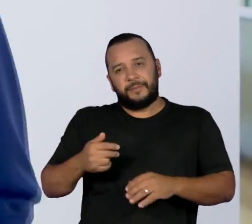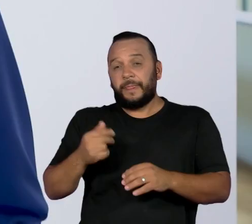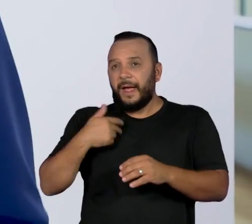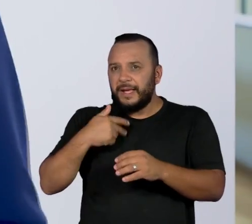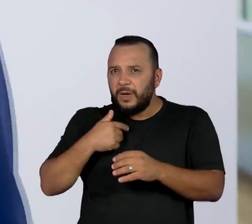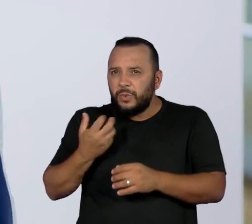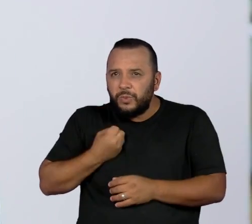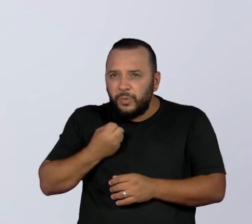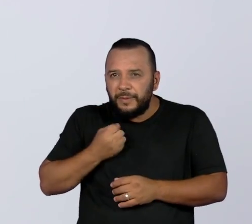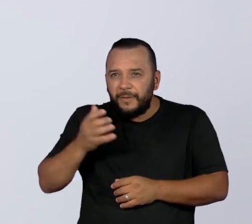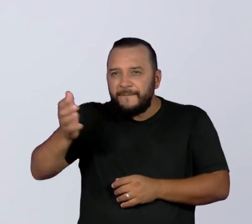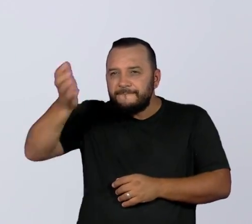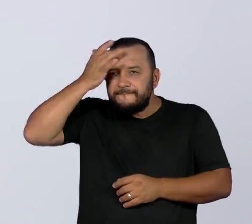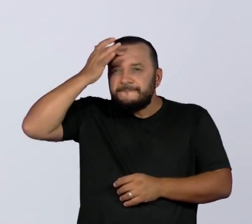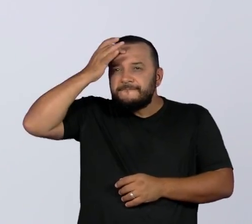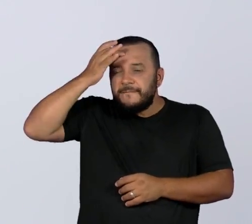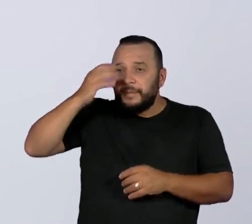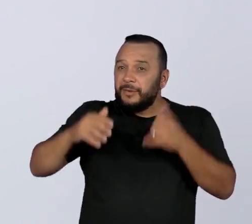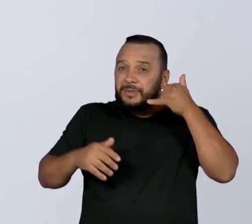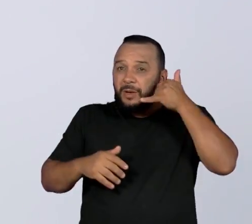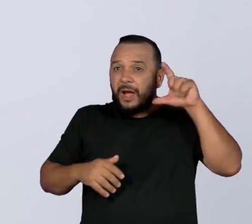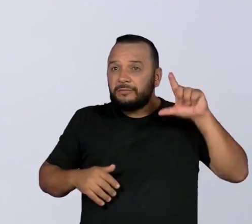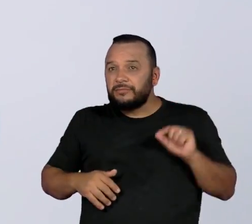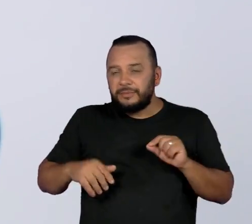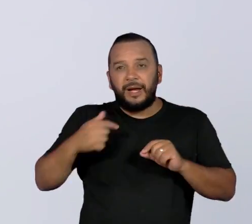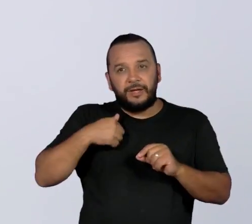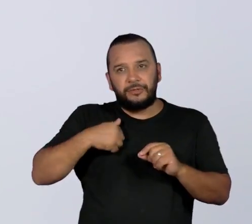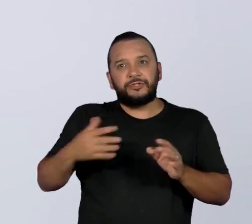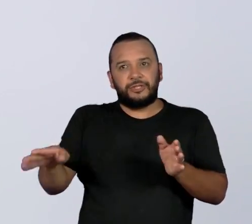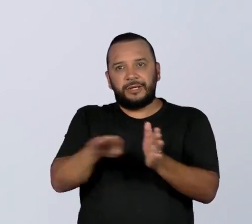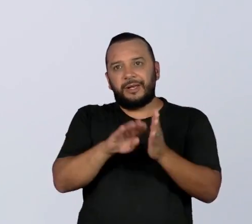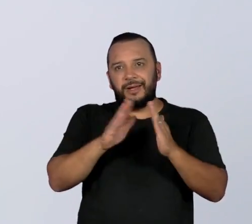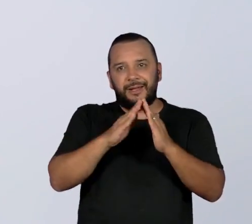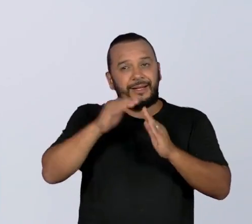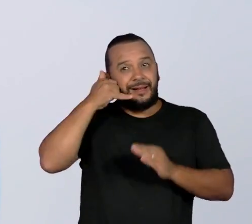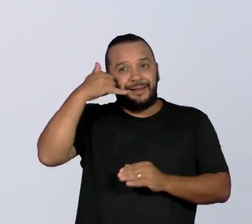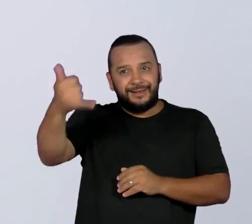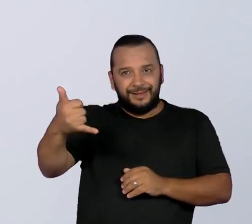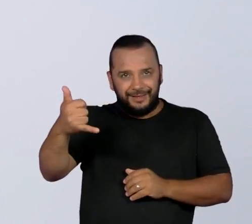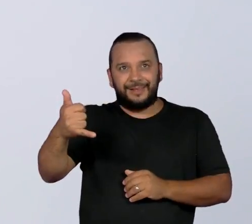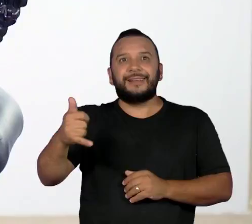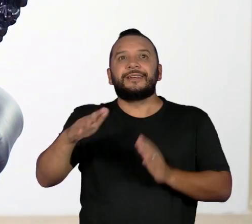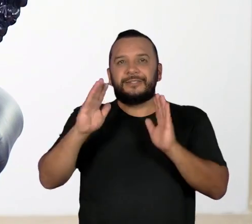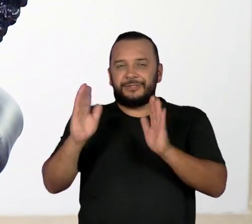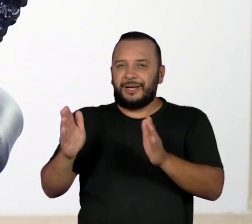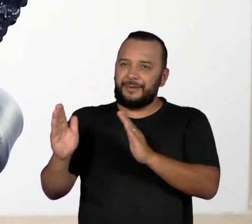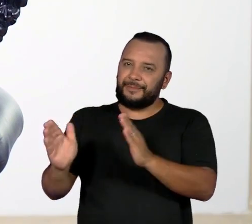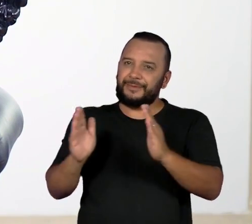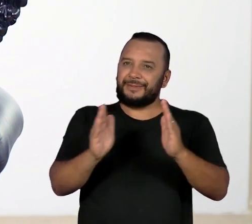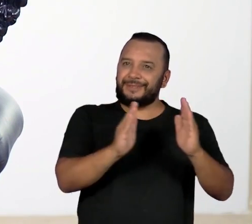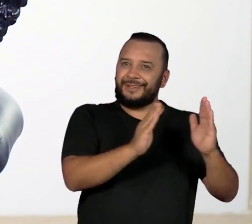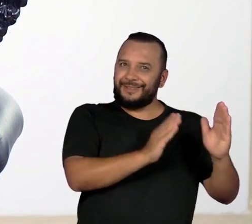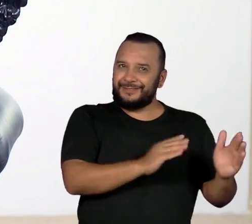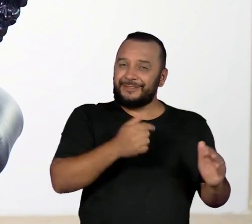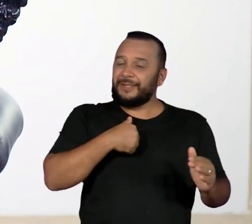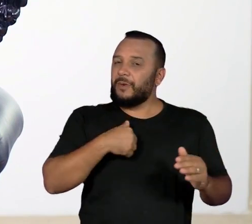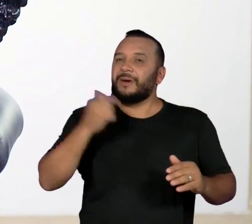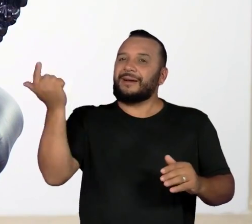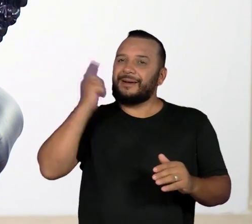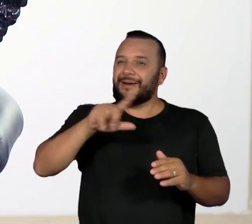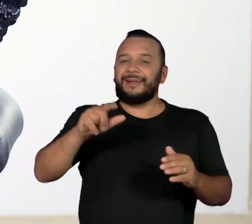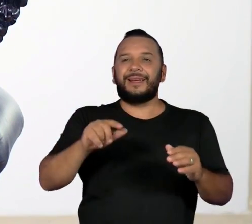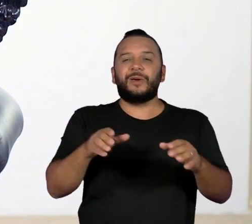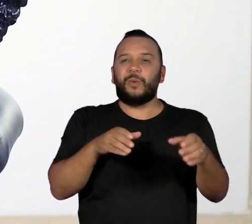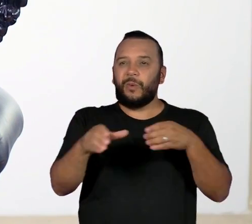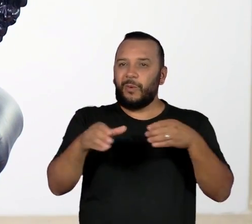anotei o número na cabeça porque meu celular estava descarregado, cheguei em casa, liguei para eles, fizemos todo o processo. E eu ganhei em primeiro lugar esse